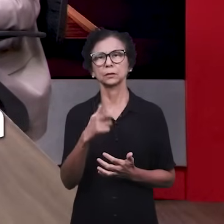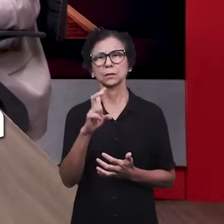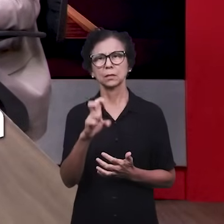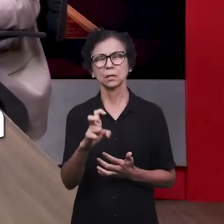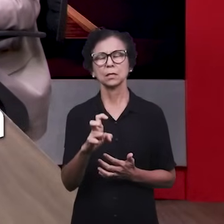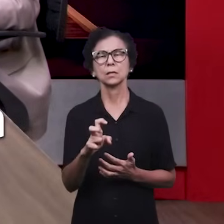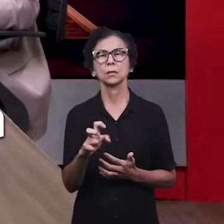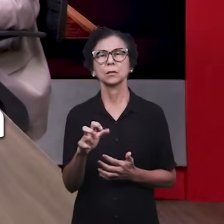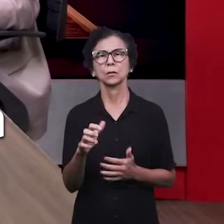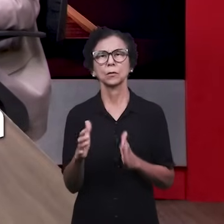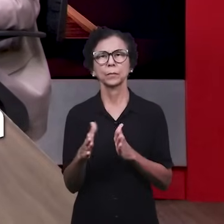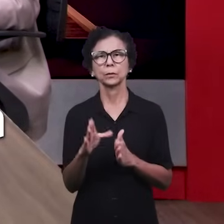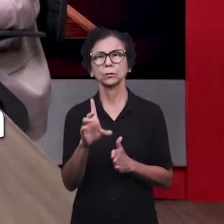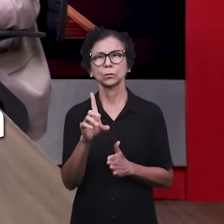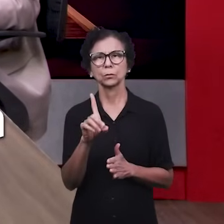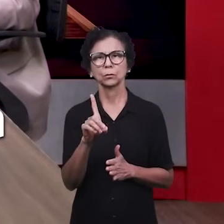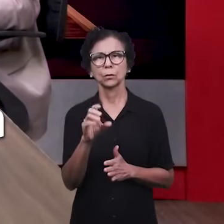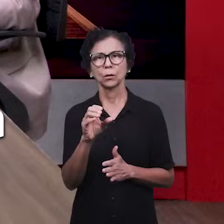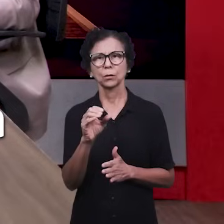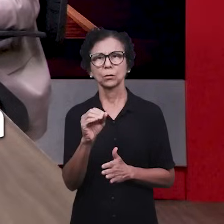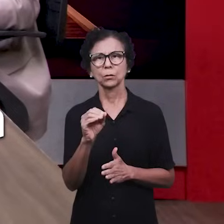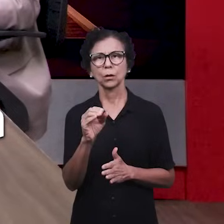teve Constantino,